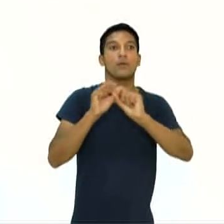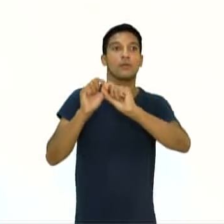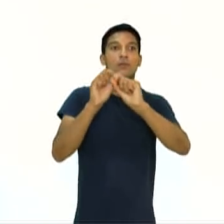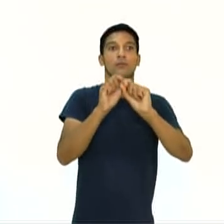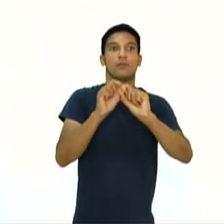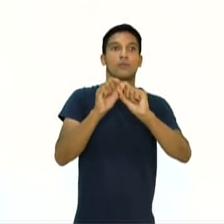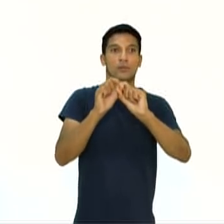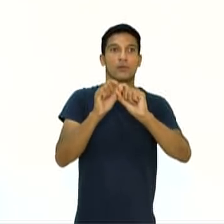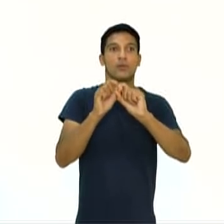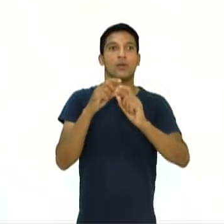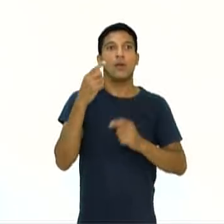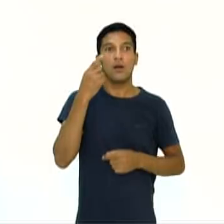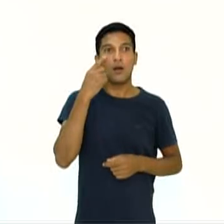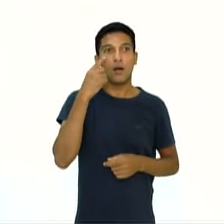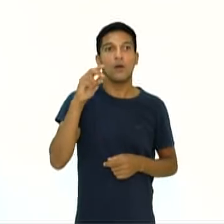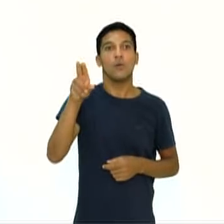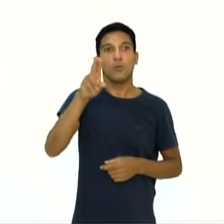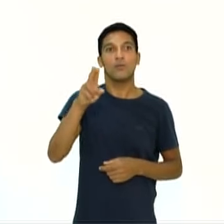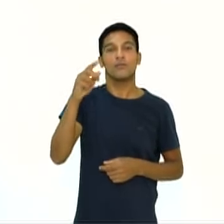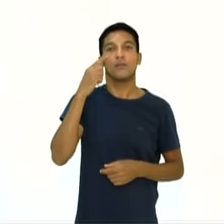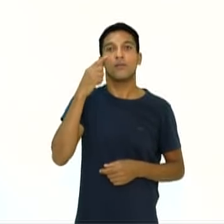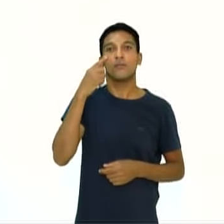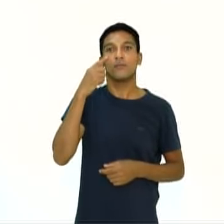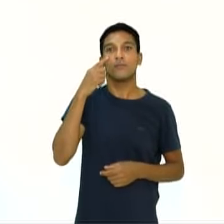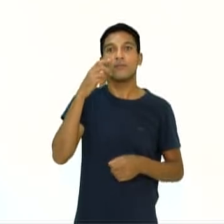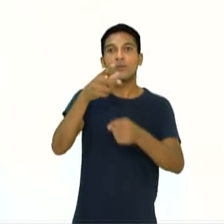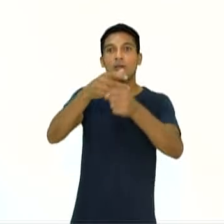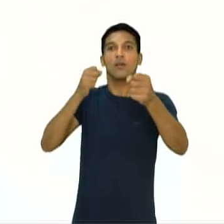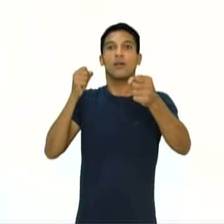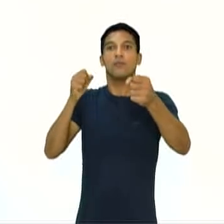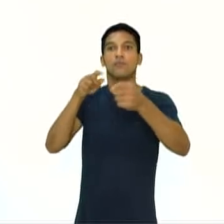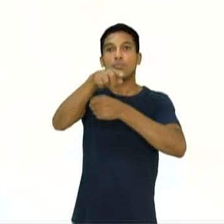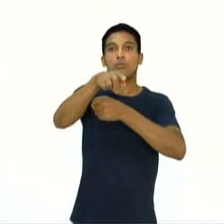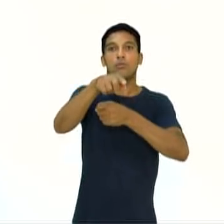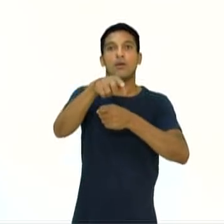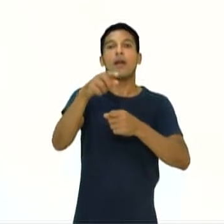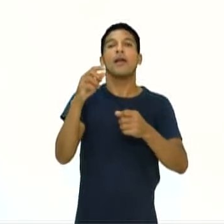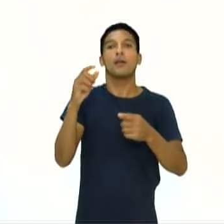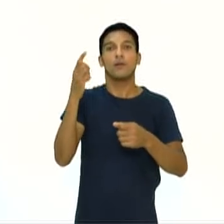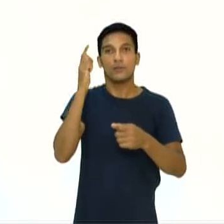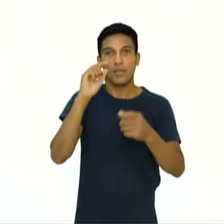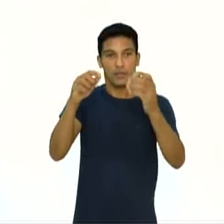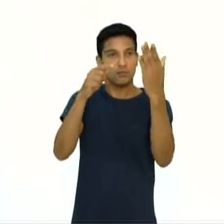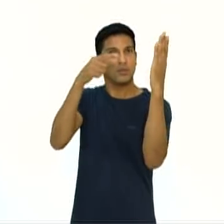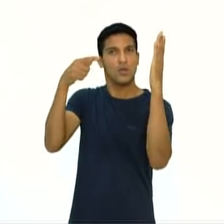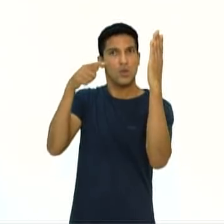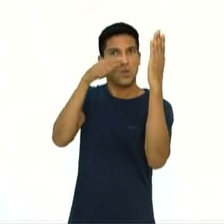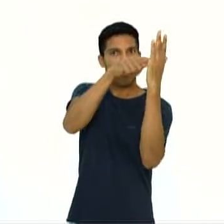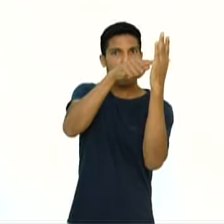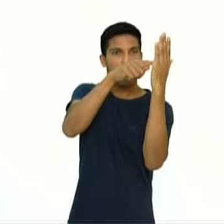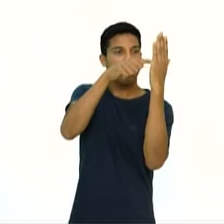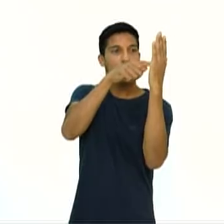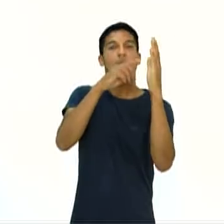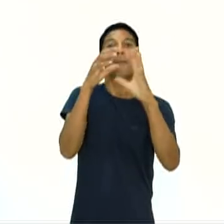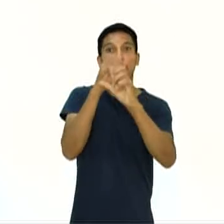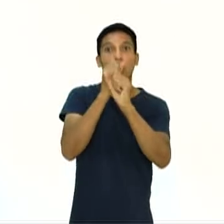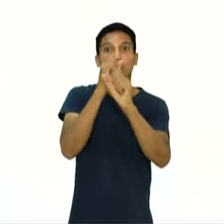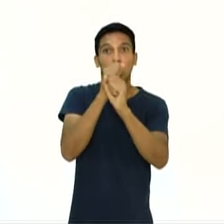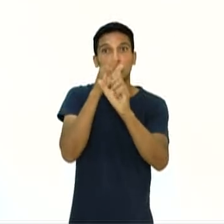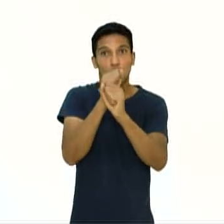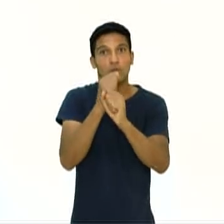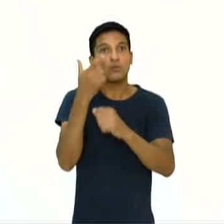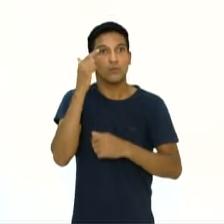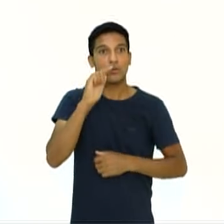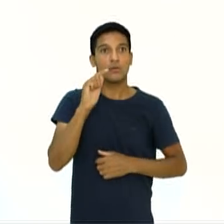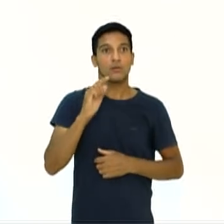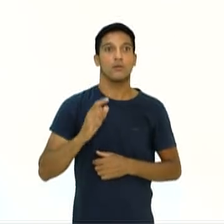mais simples, e o objetivo é somar pontos ao atirar flechas no alvo. As provas são realizadas em 3